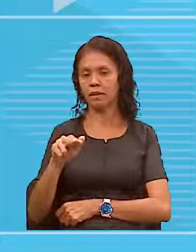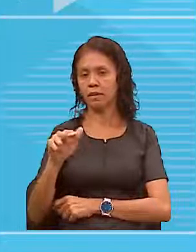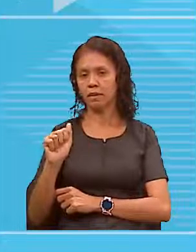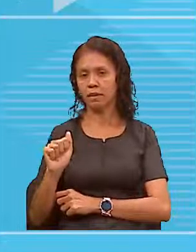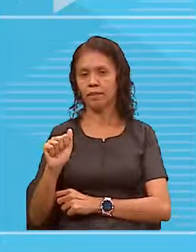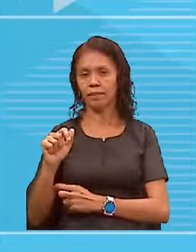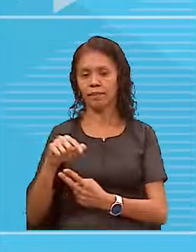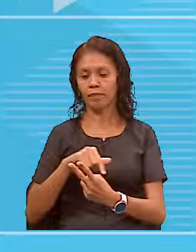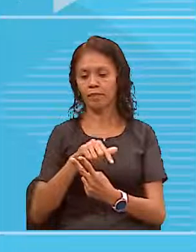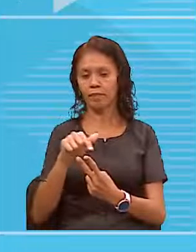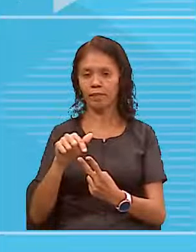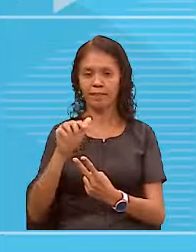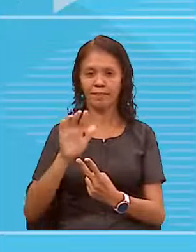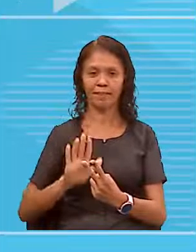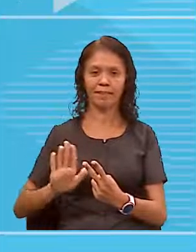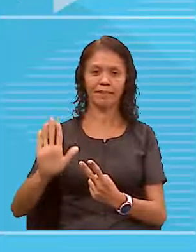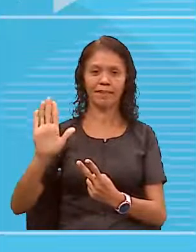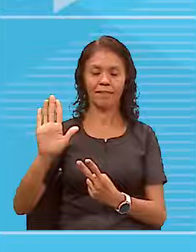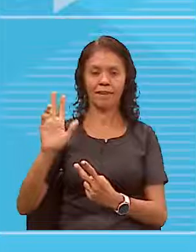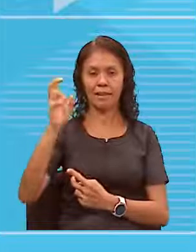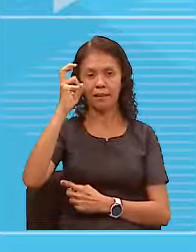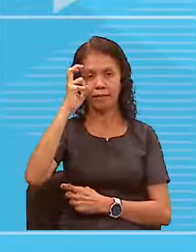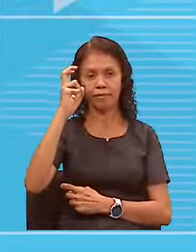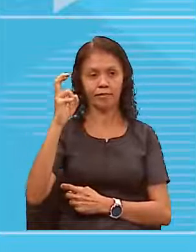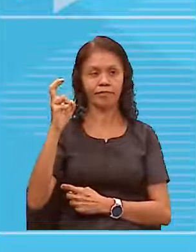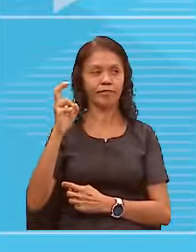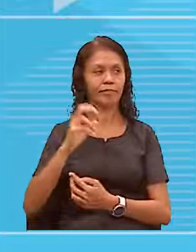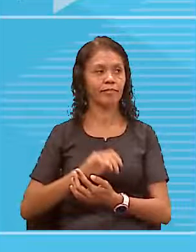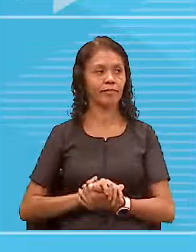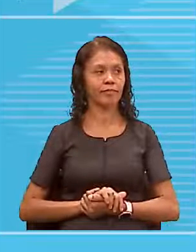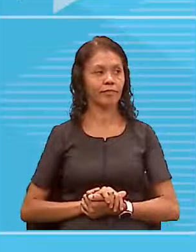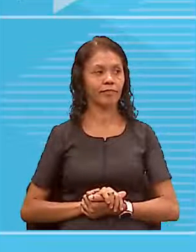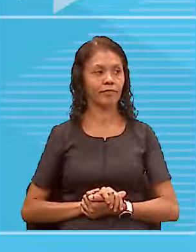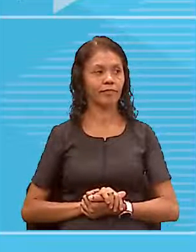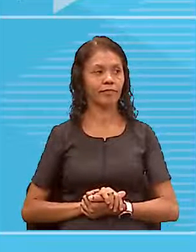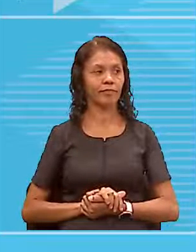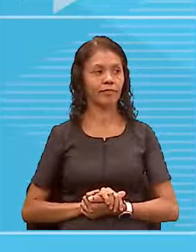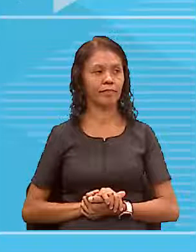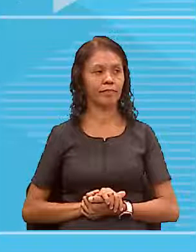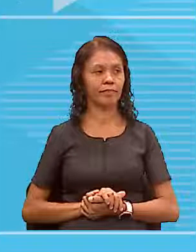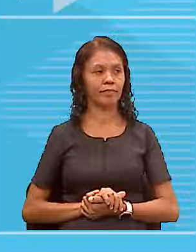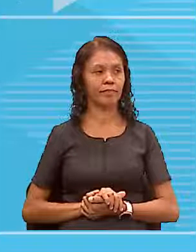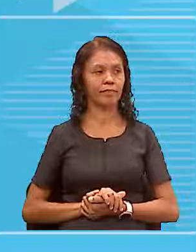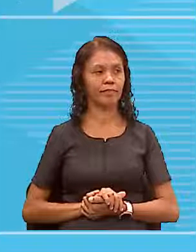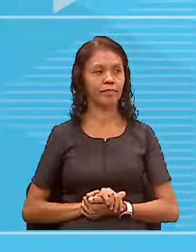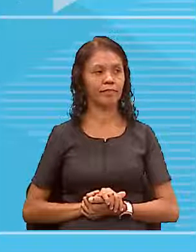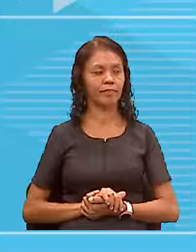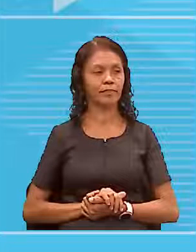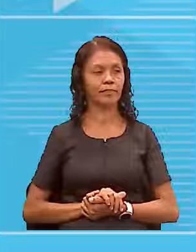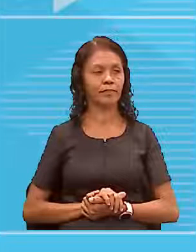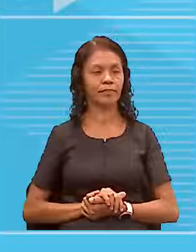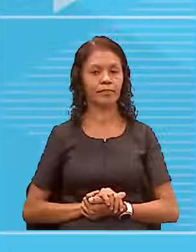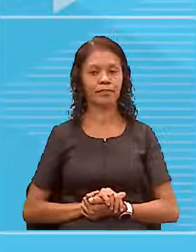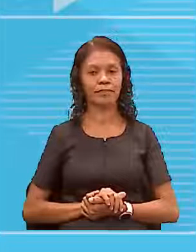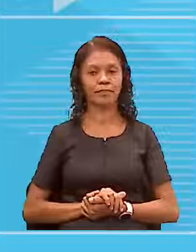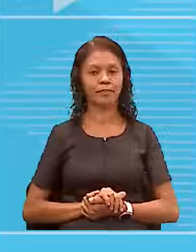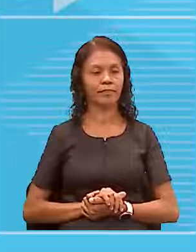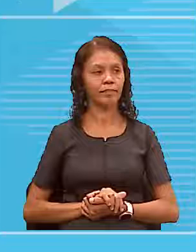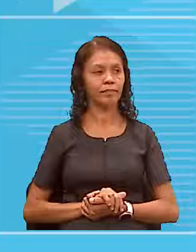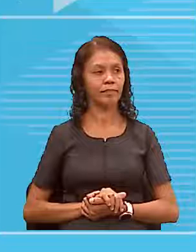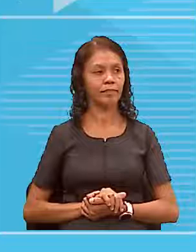Dois candidatos de enorme potencial para pleitear essa vaga. Aí o